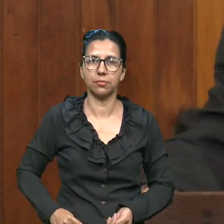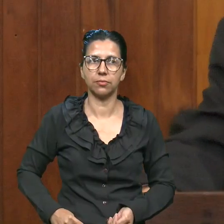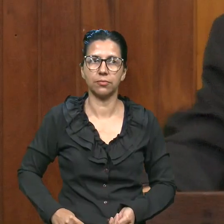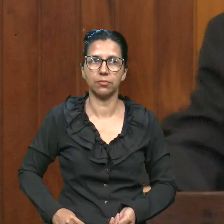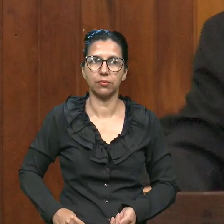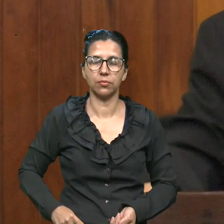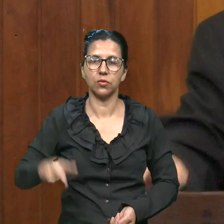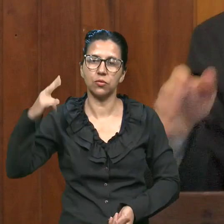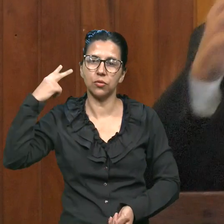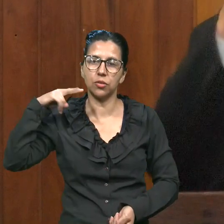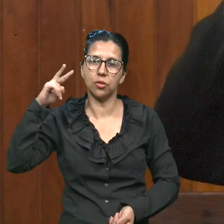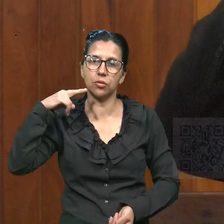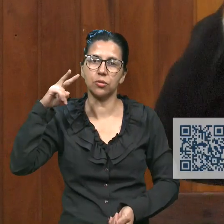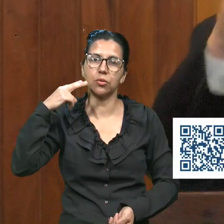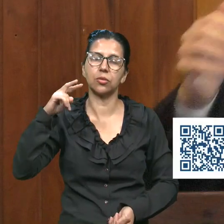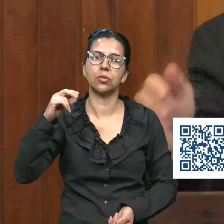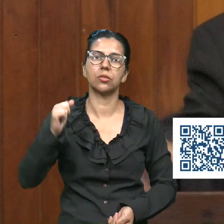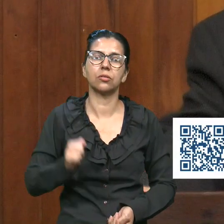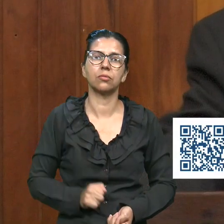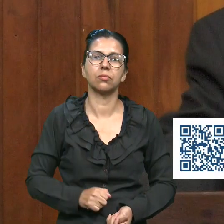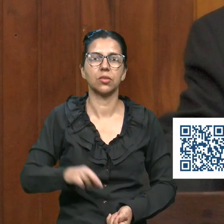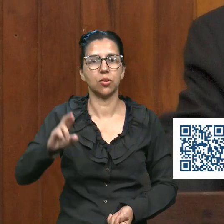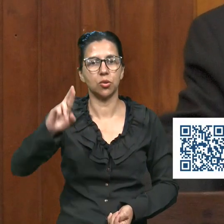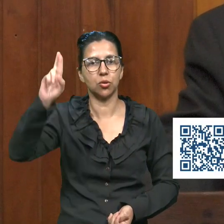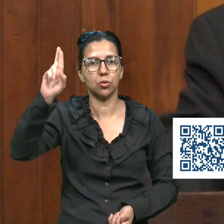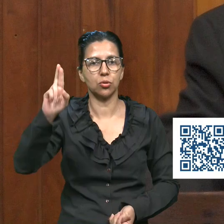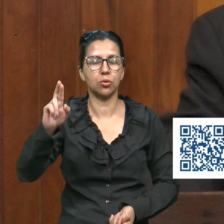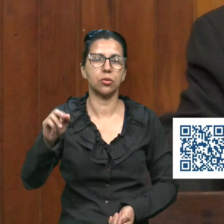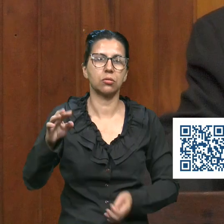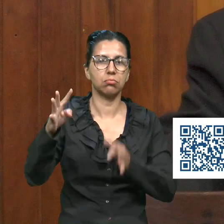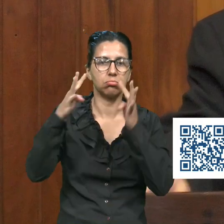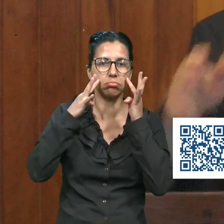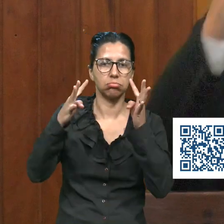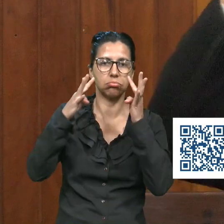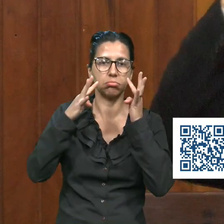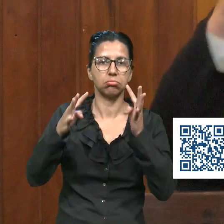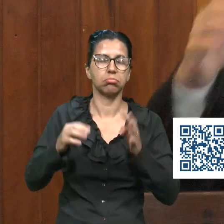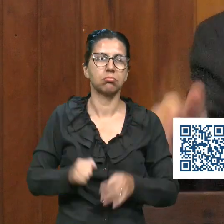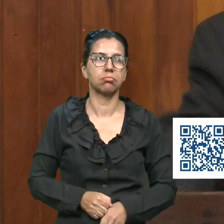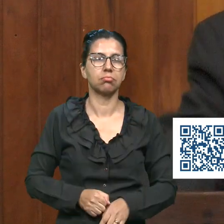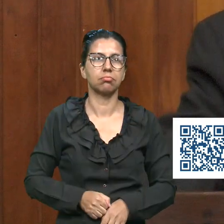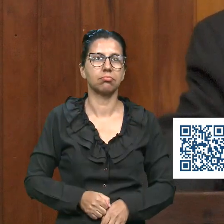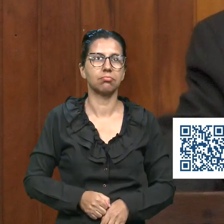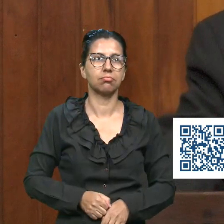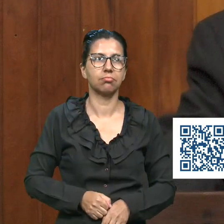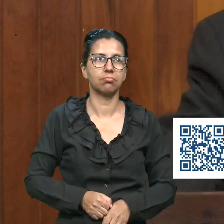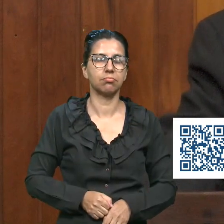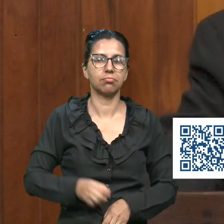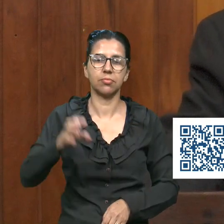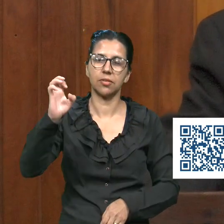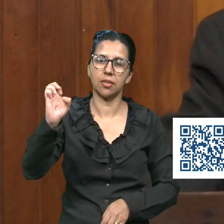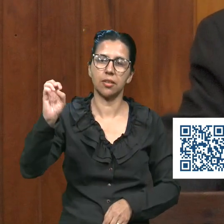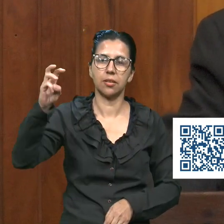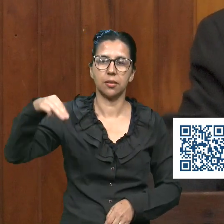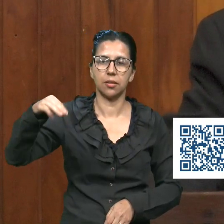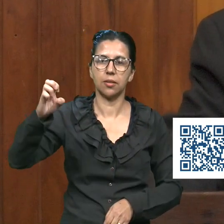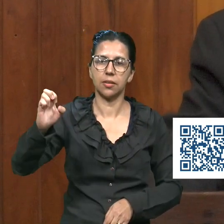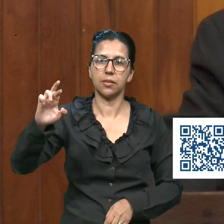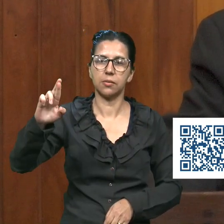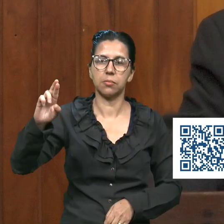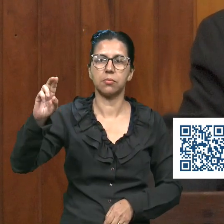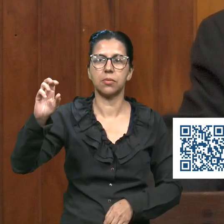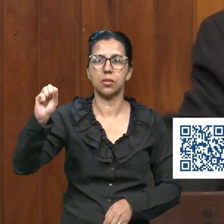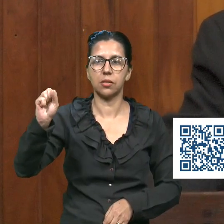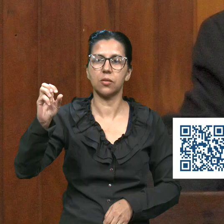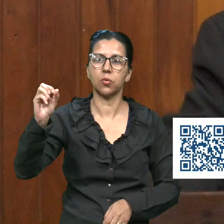senhoras vereadoras, senhores vereadores, senhores que nos acompanham, professor Emerson, né?